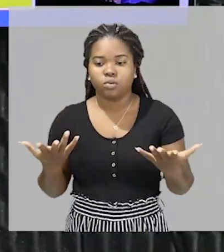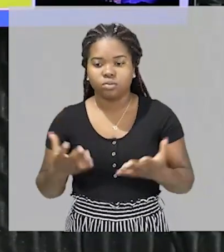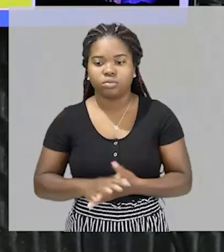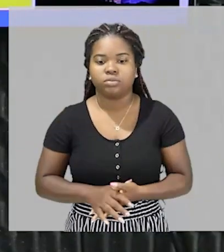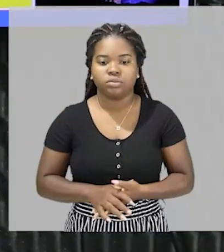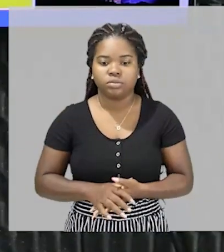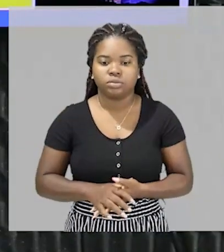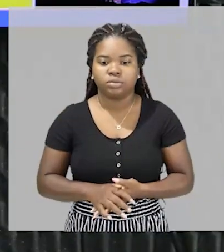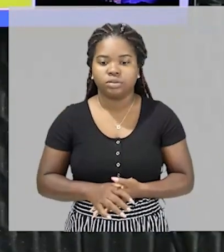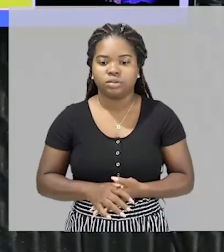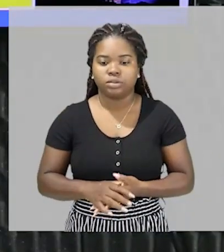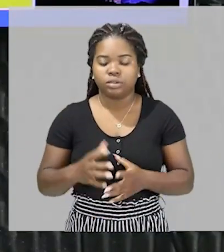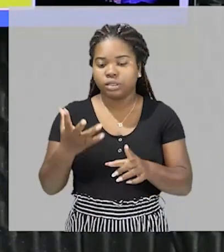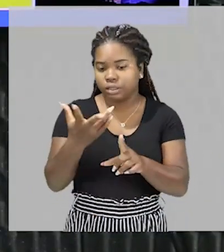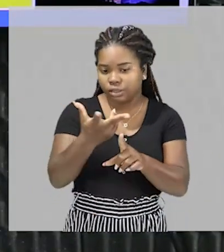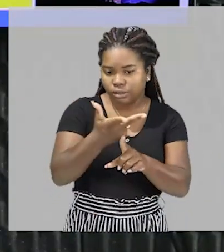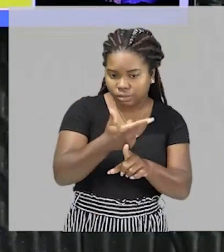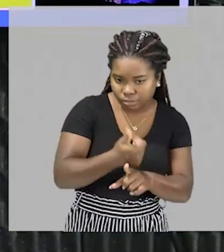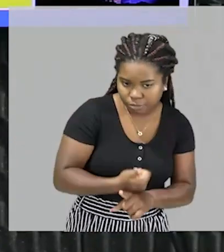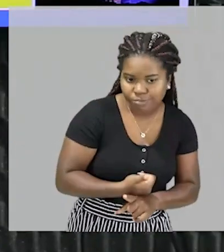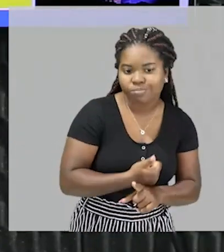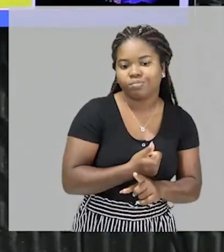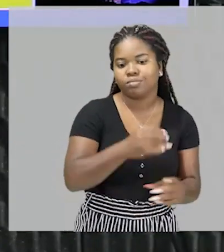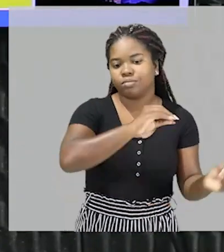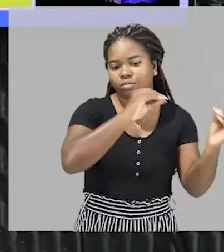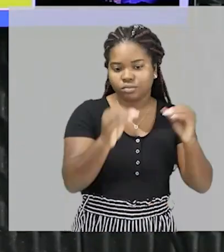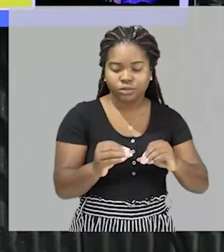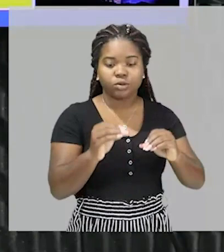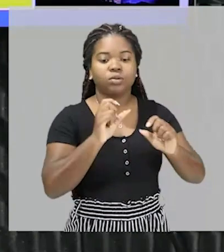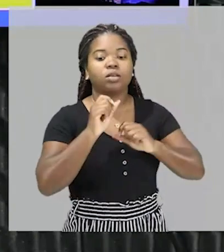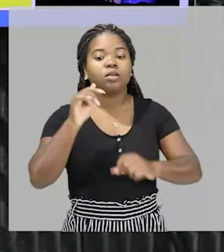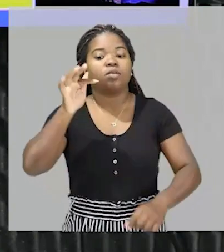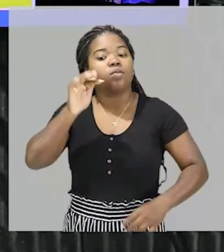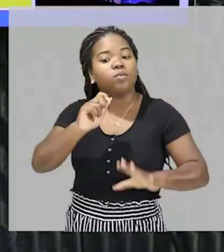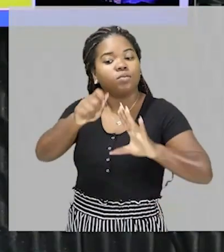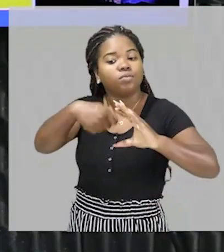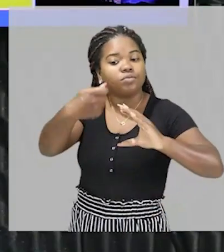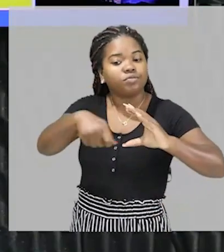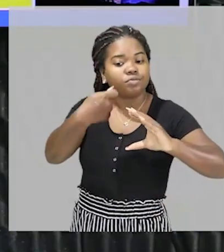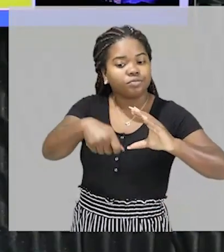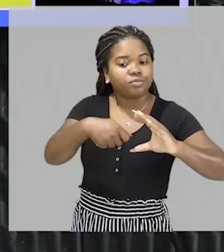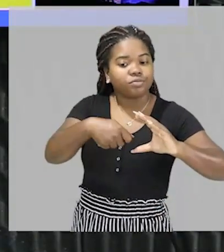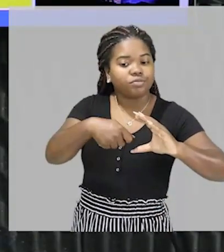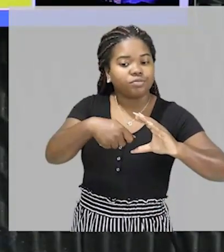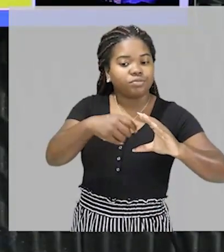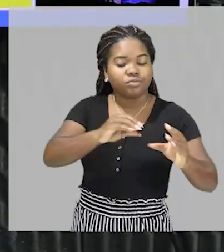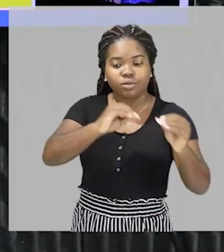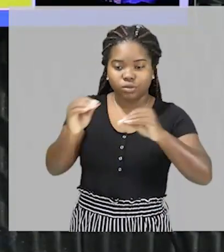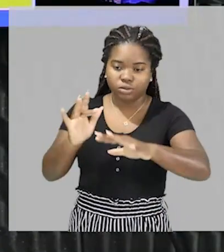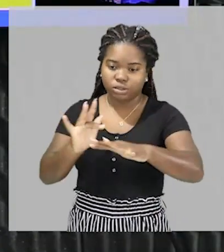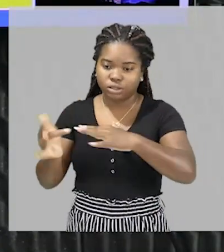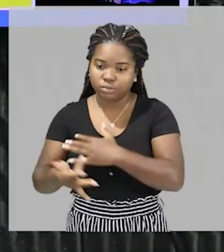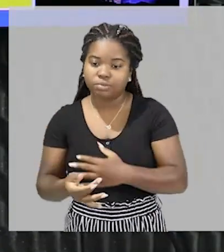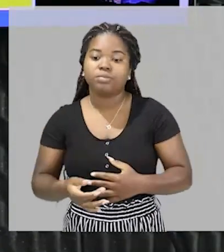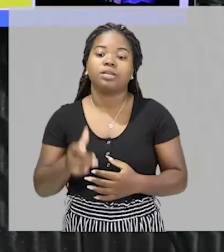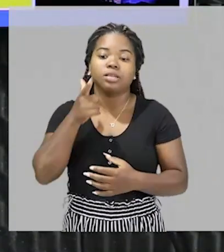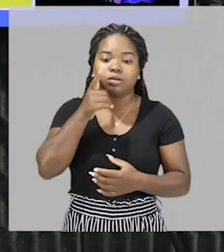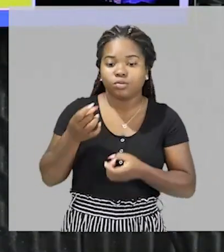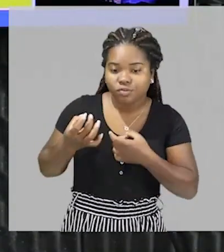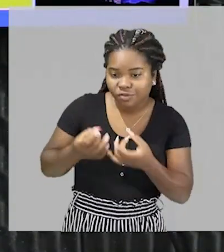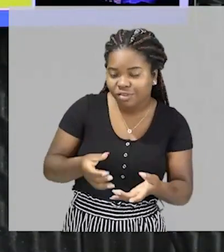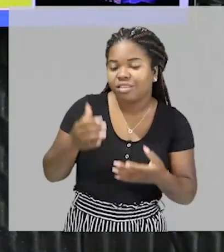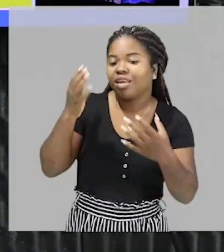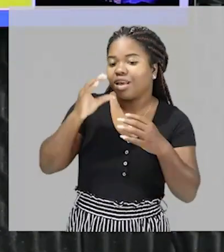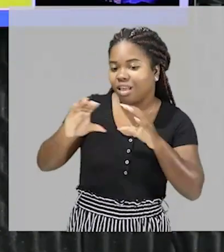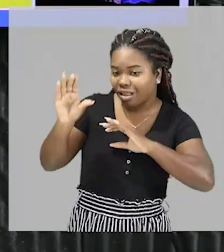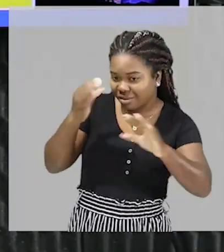filme, um clipe é um filme, para lançar na internet, para que ele consiga vender a música dele. Então, eu não tenho só música, eu tenho música e